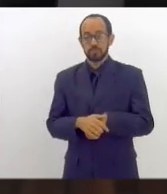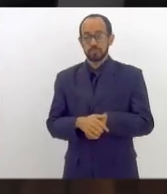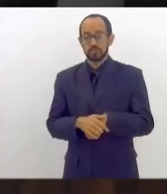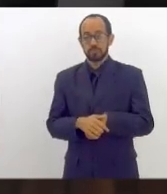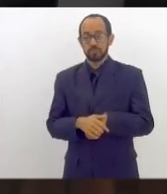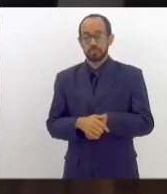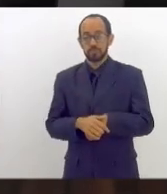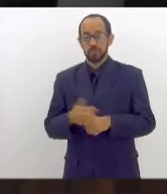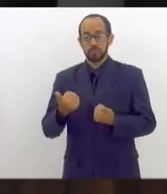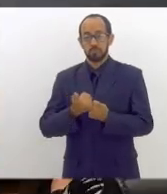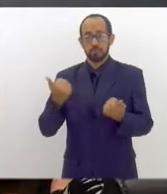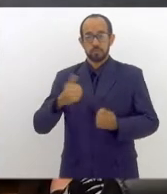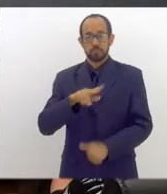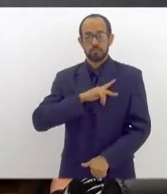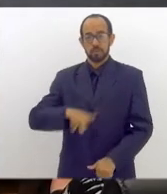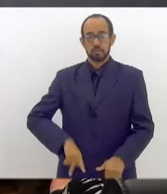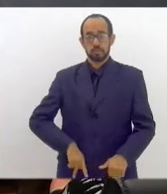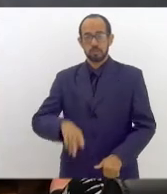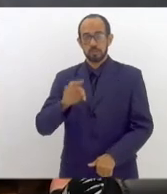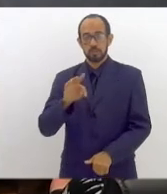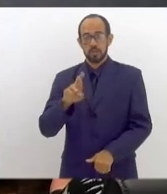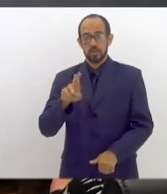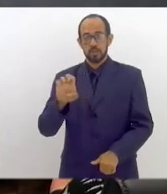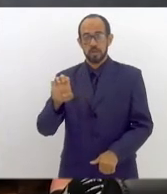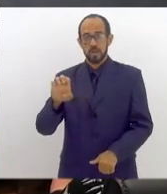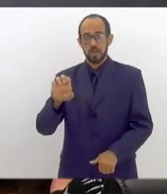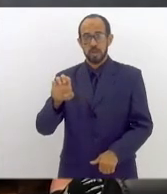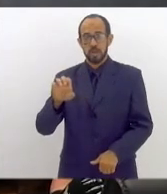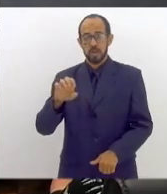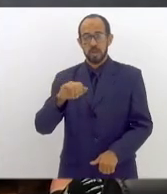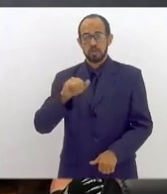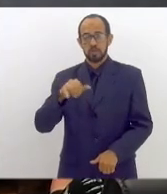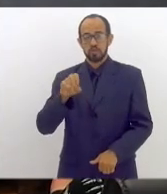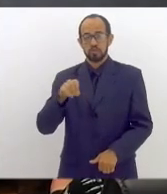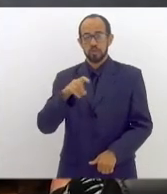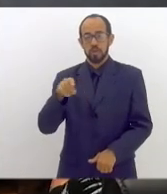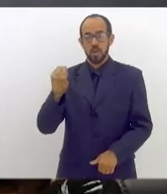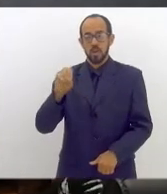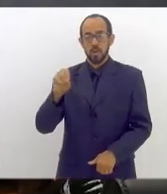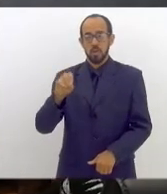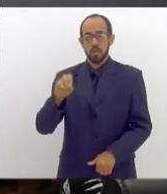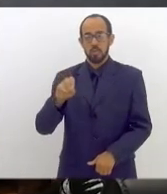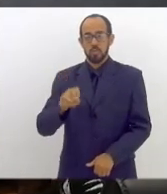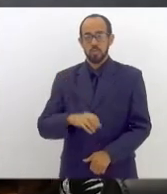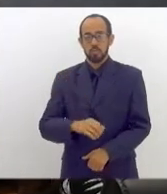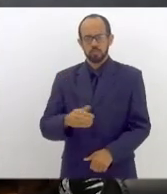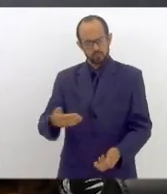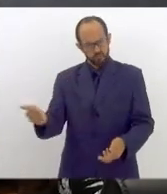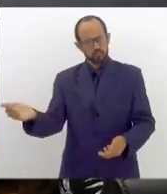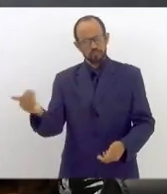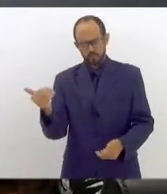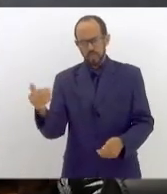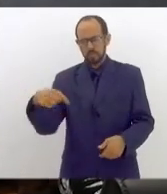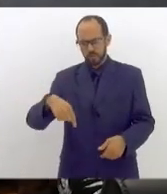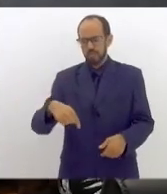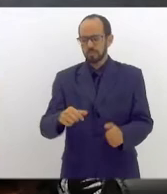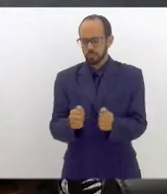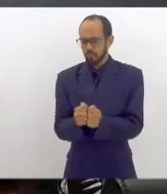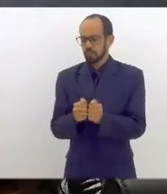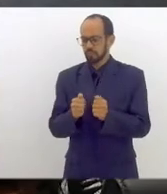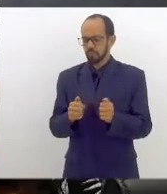vice-presidente do TRE Desembargador João Ziraldo Maia por favor venha para cá por favor